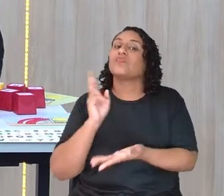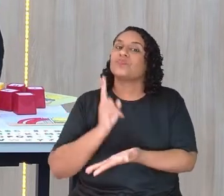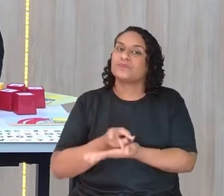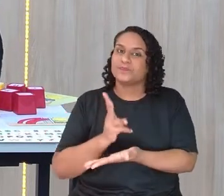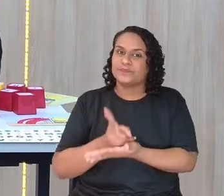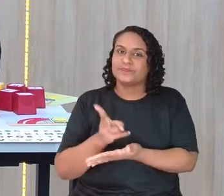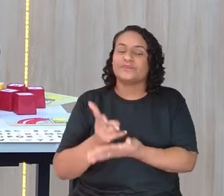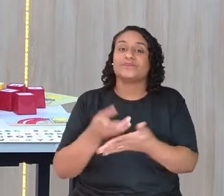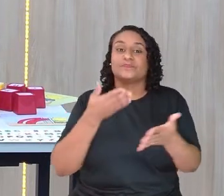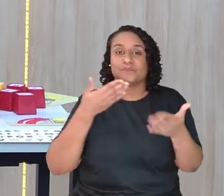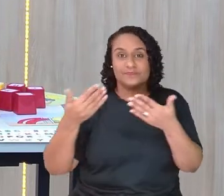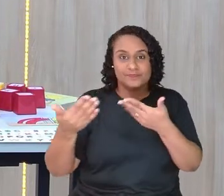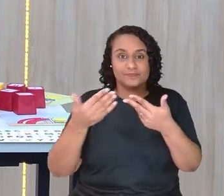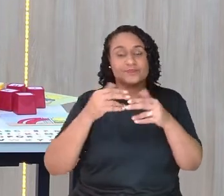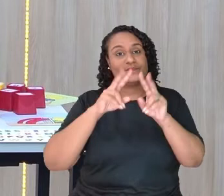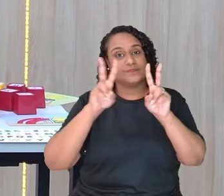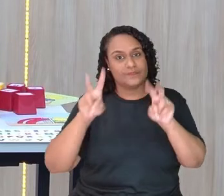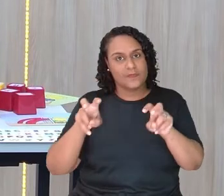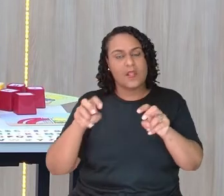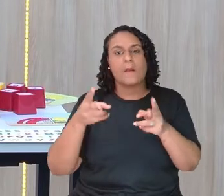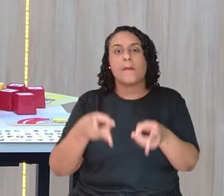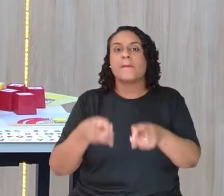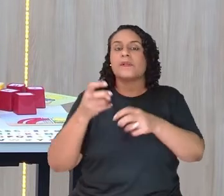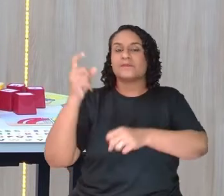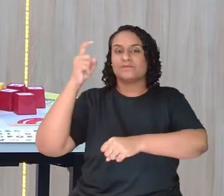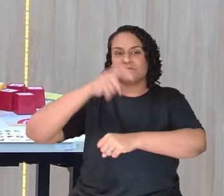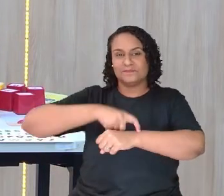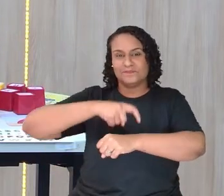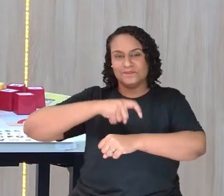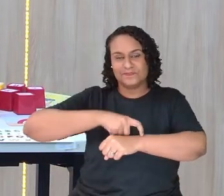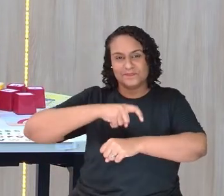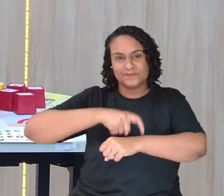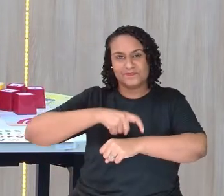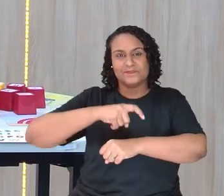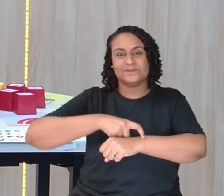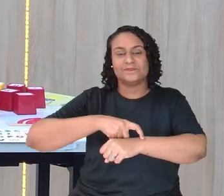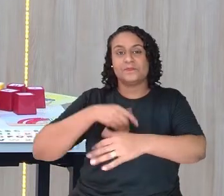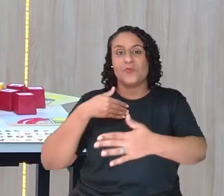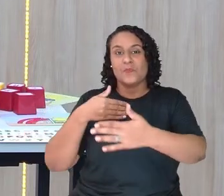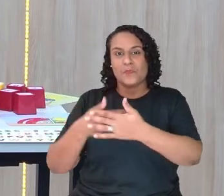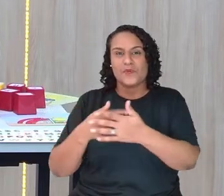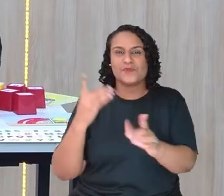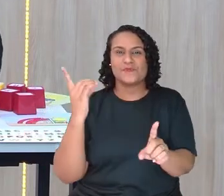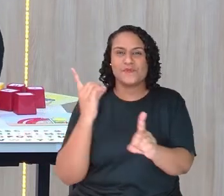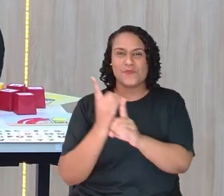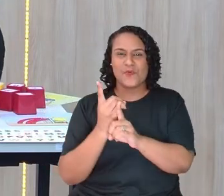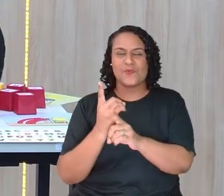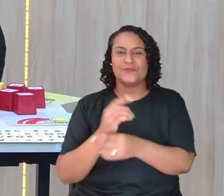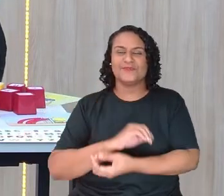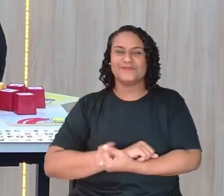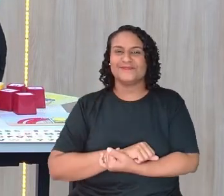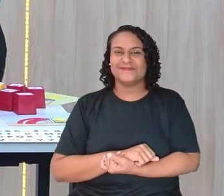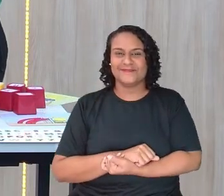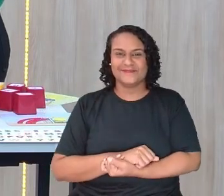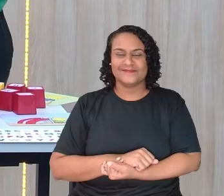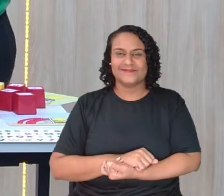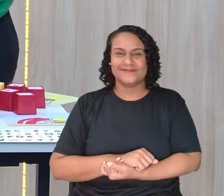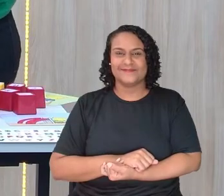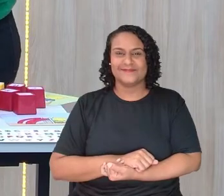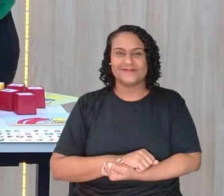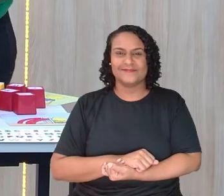continuar conversando sobre orientação temporal no nosso próximo momento. Eu te aguardo.